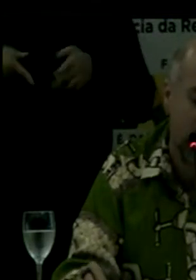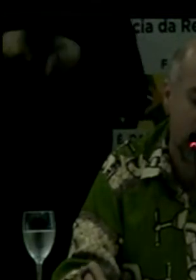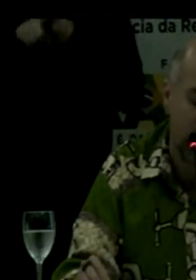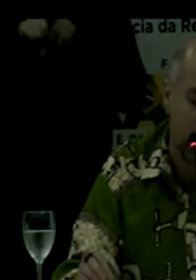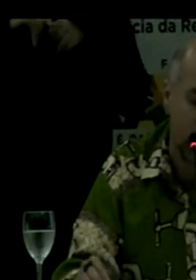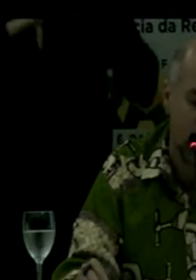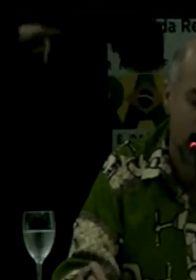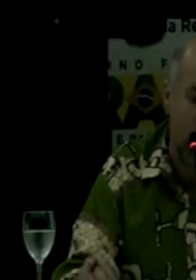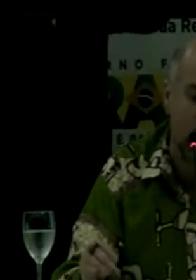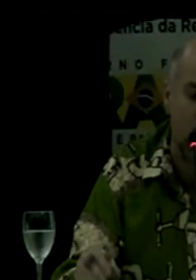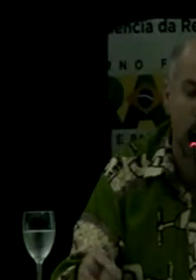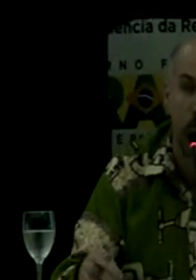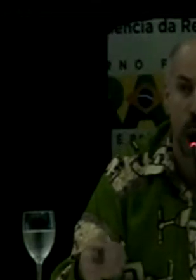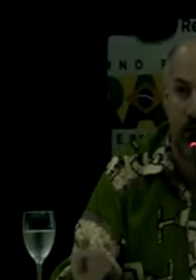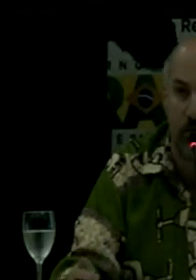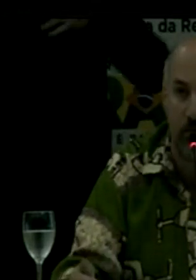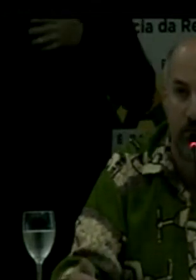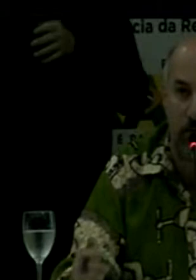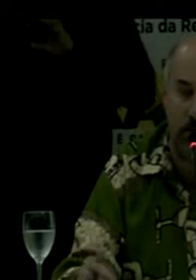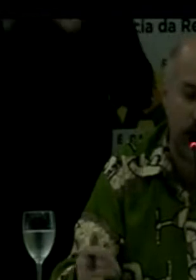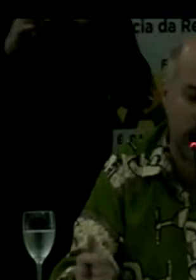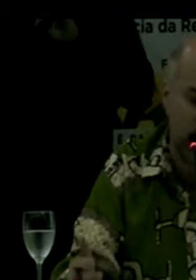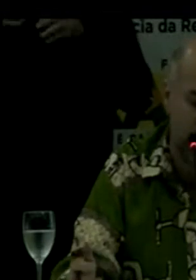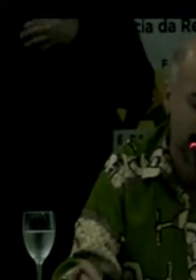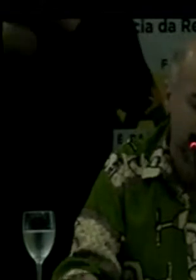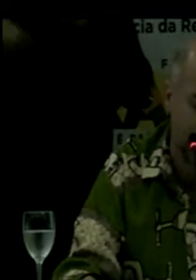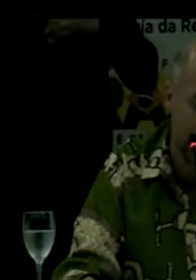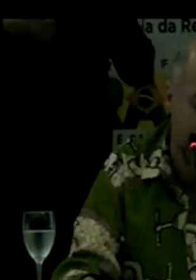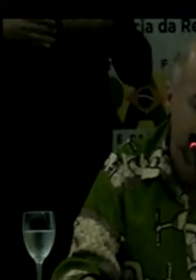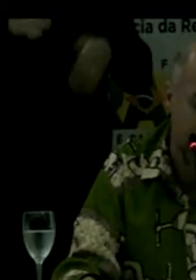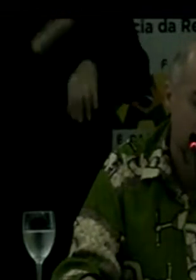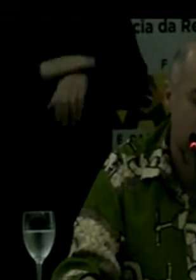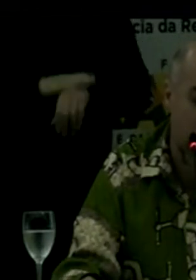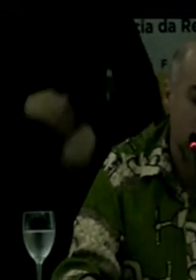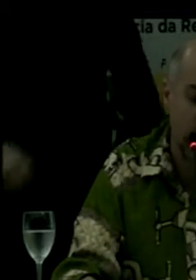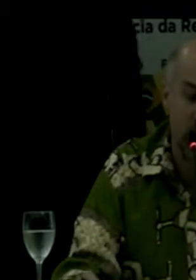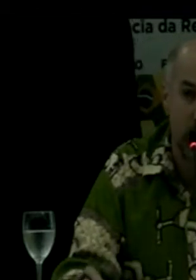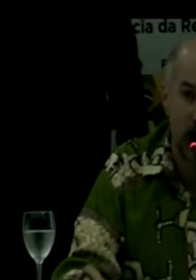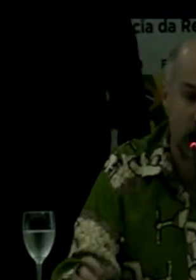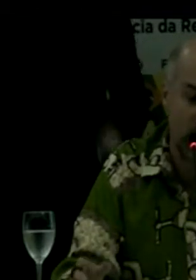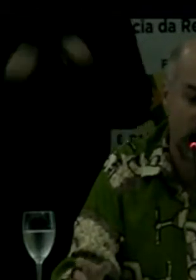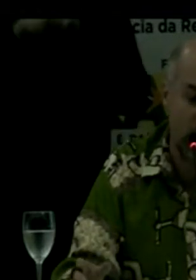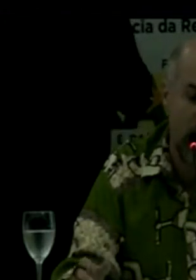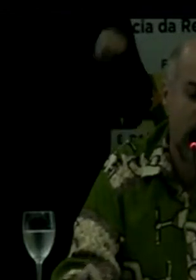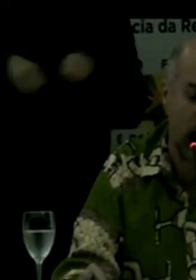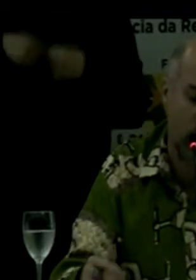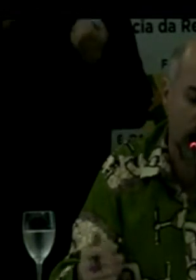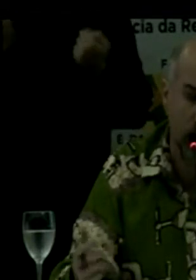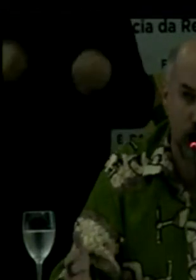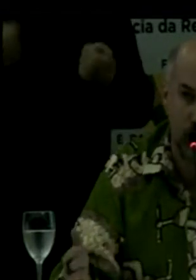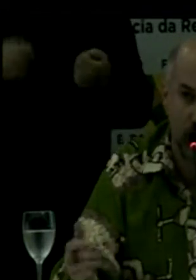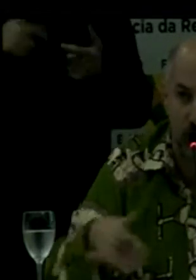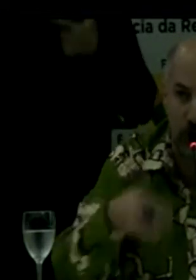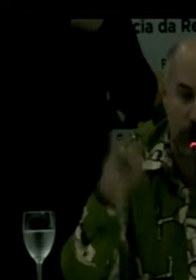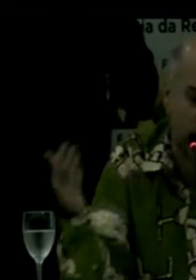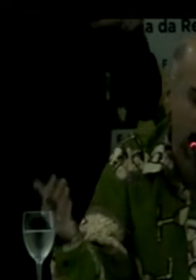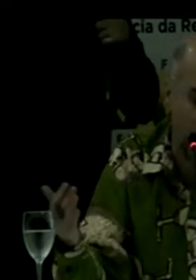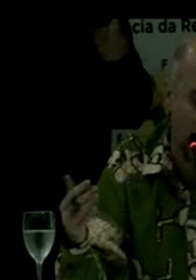institucionalização para que isso ocorra ao longo do tempo, uma perenidade. O sistema deve contemplar